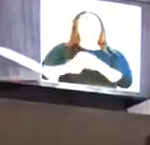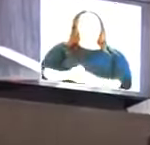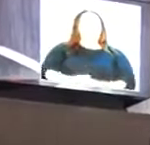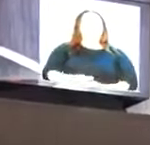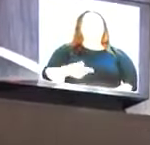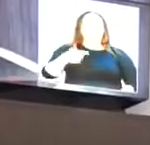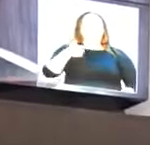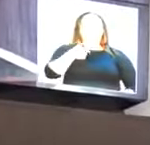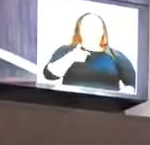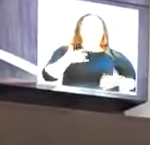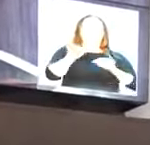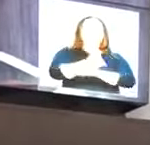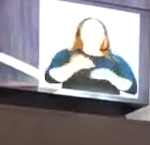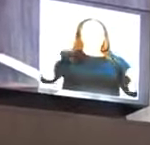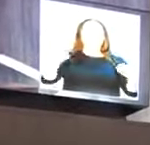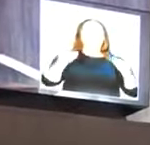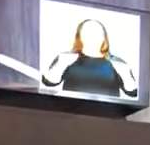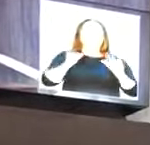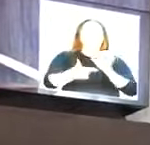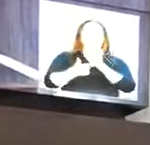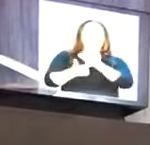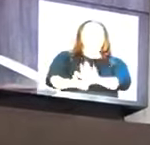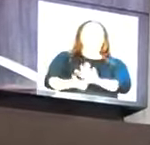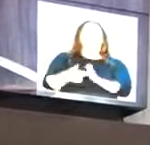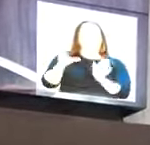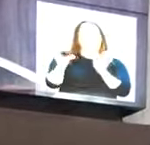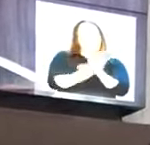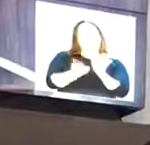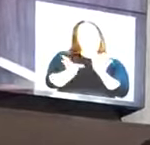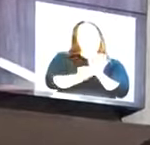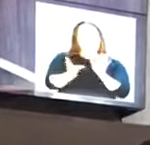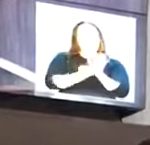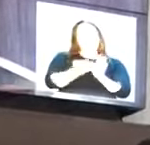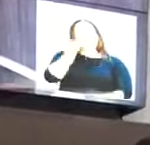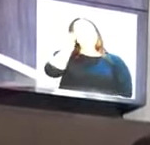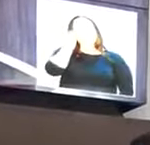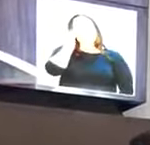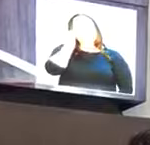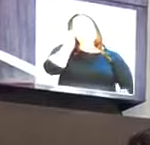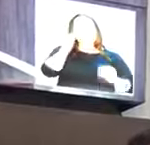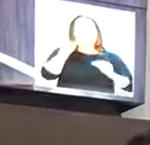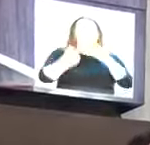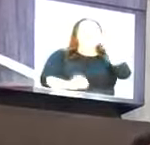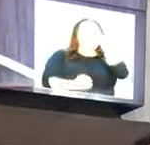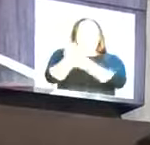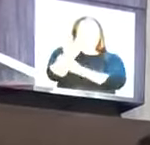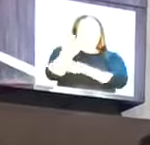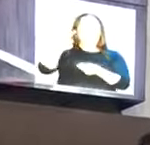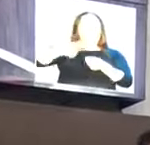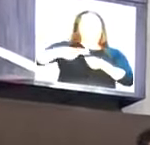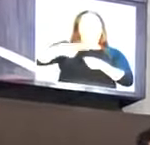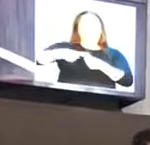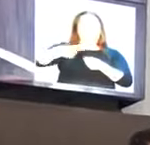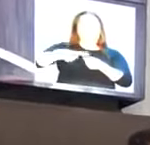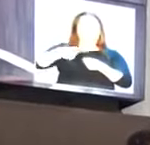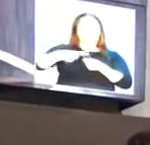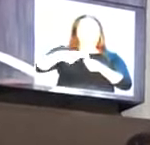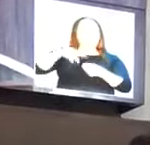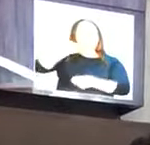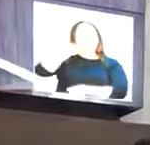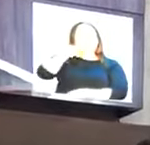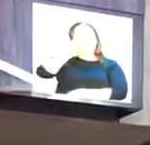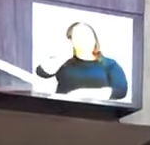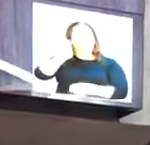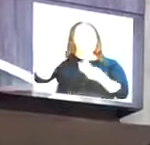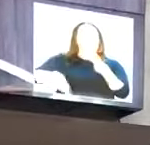qual apresentei essas duas emendas para que pudesse ser criada na comarca de Ipu e na